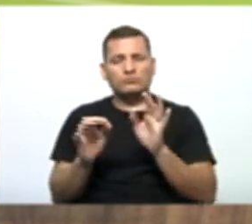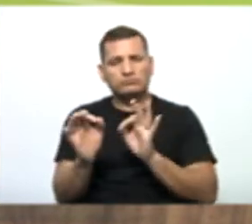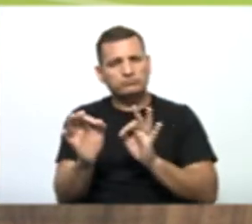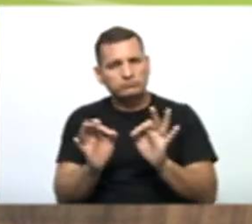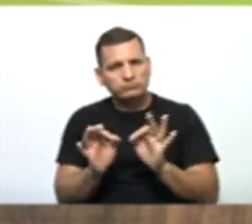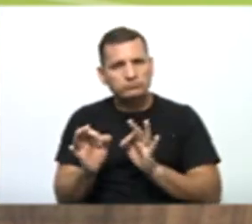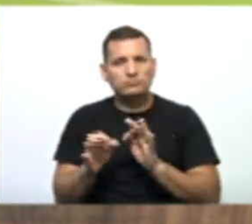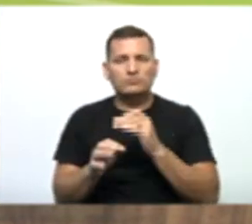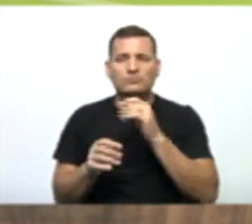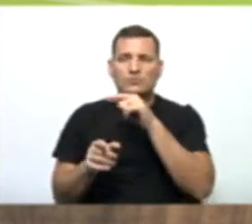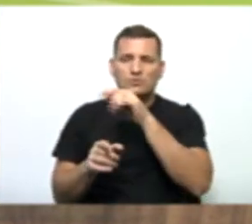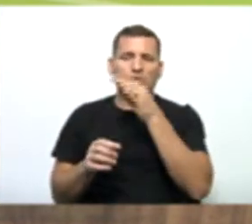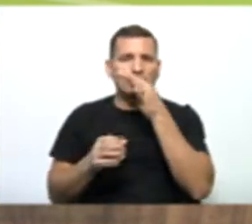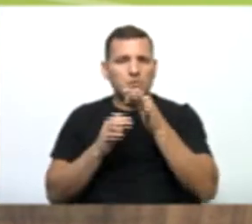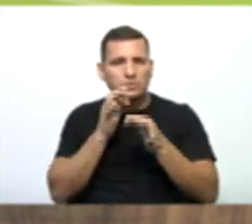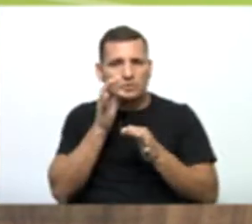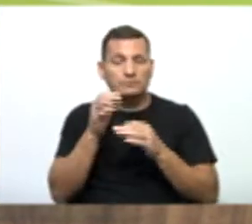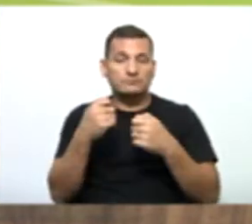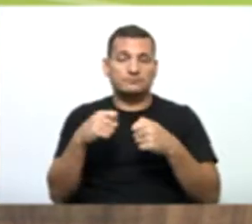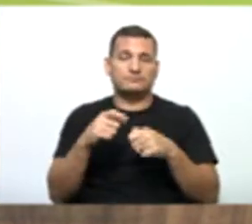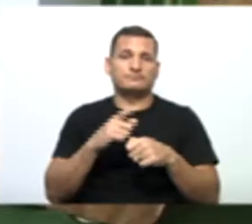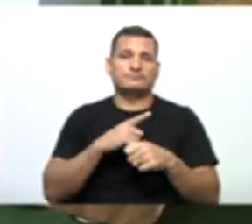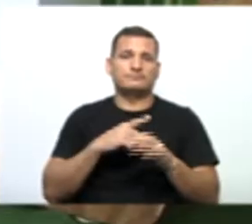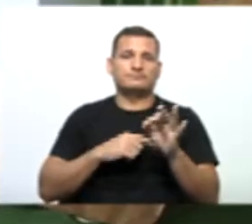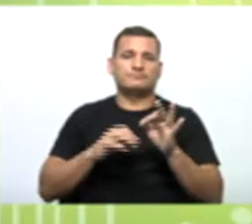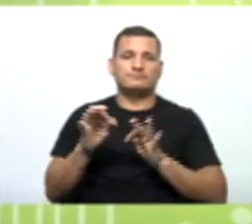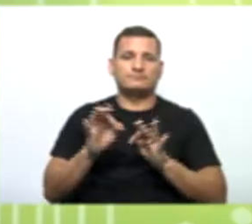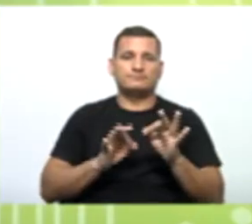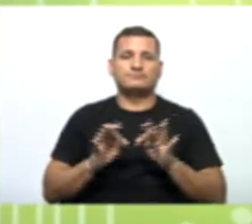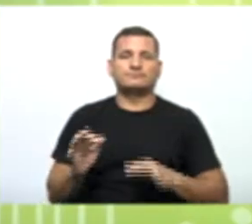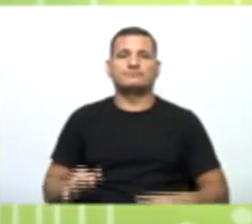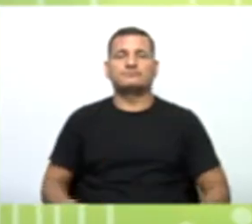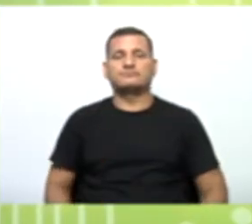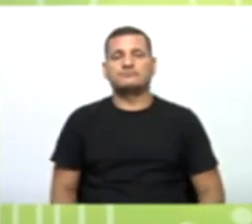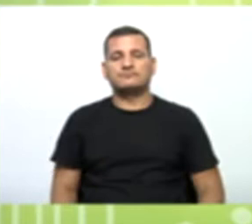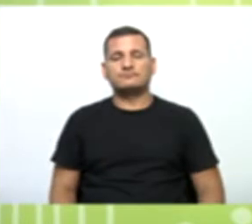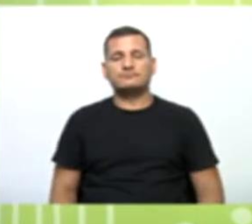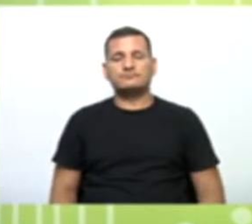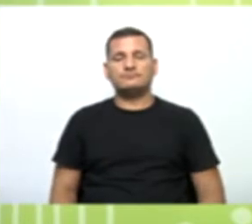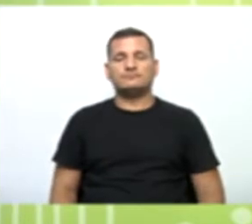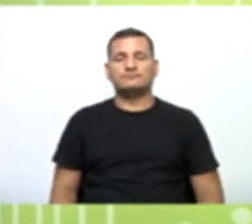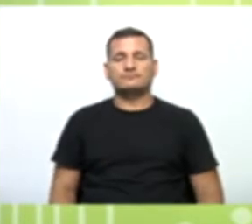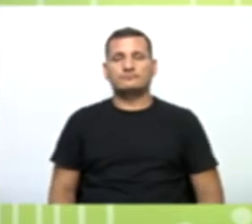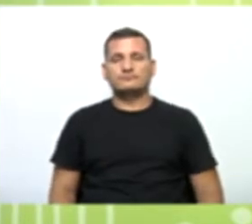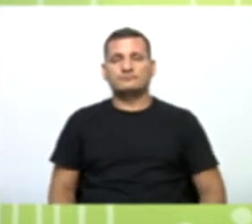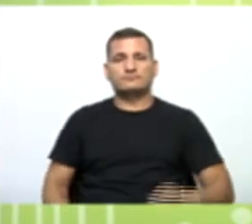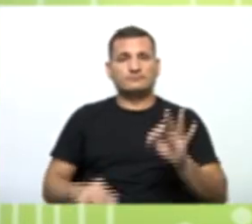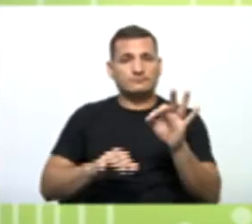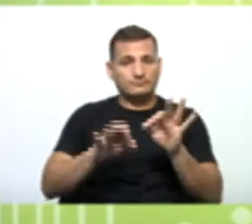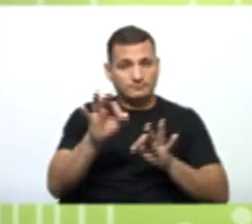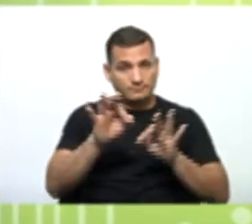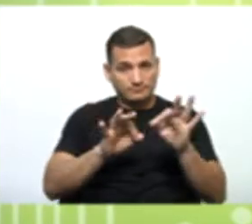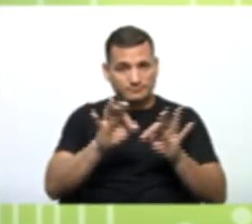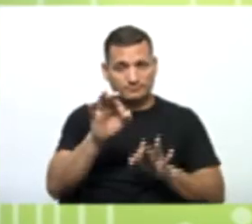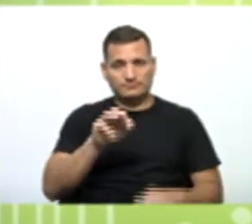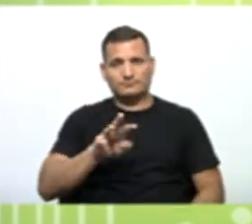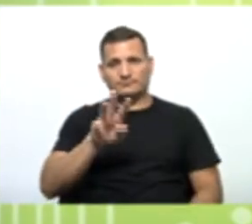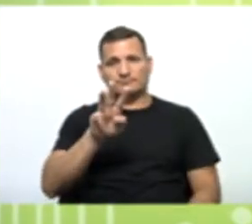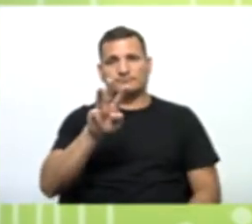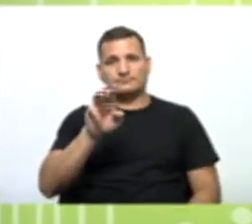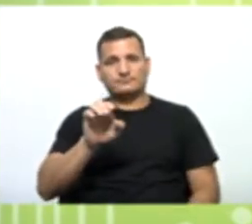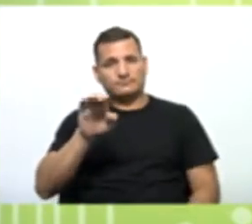Então tudo tem que ter planejamento. É isso aí. E planejamento, né, para a web, no caso para você desenvolver